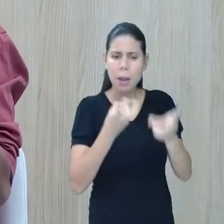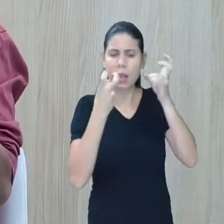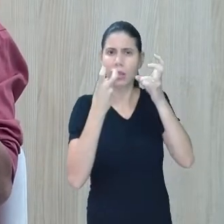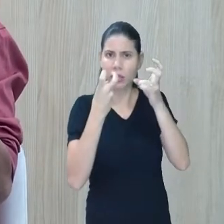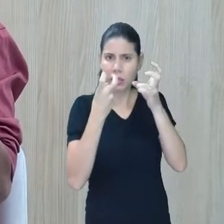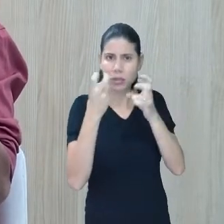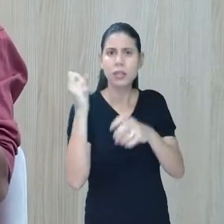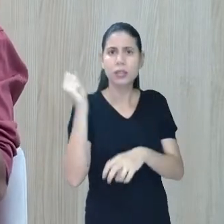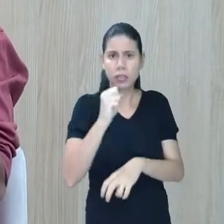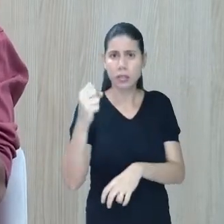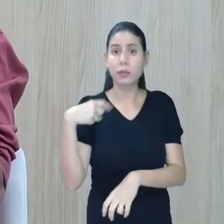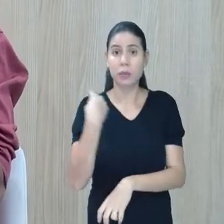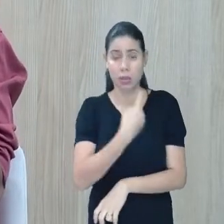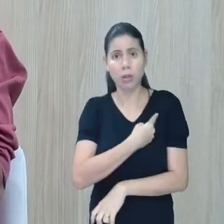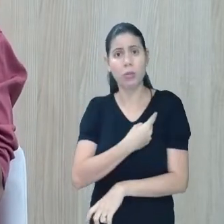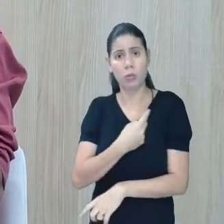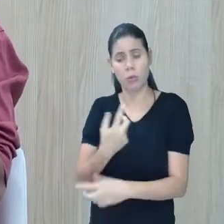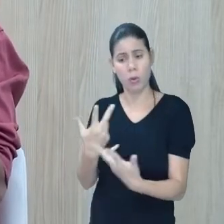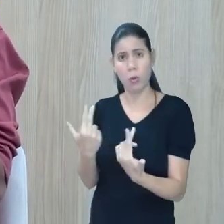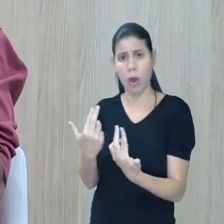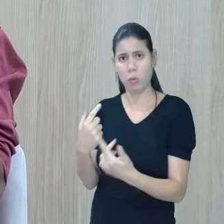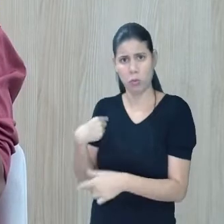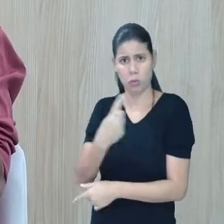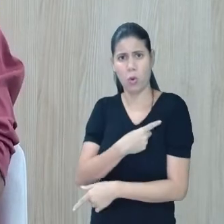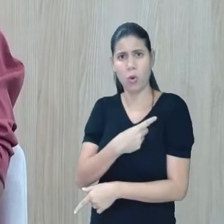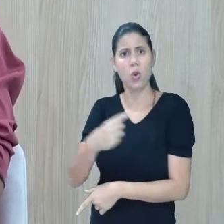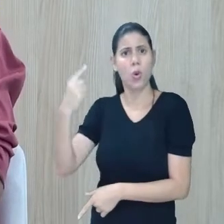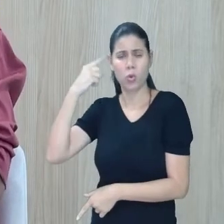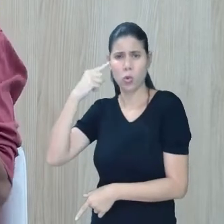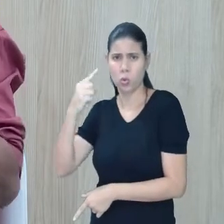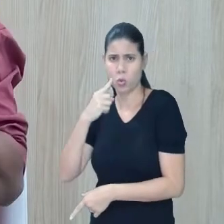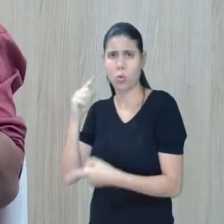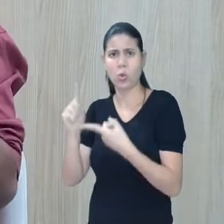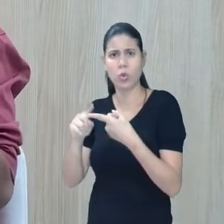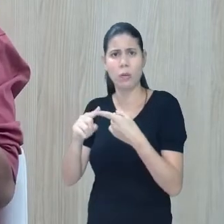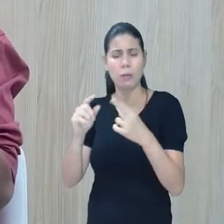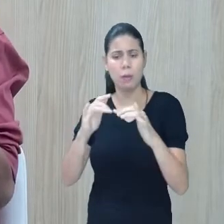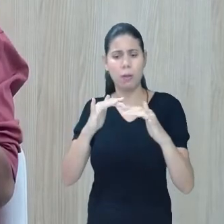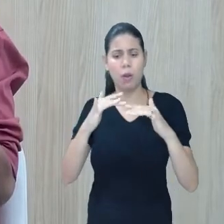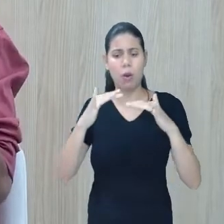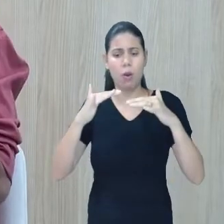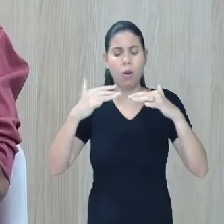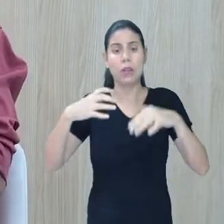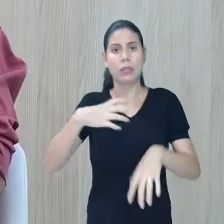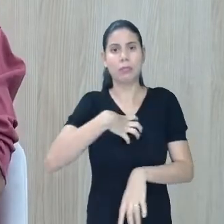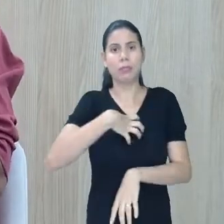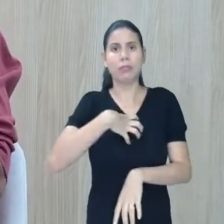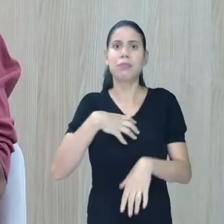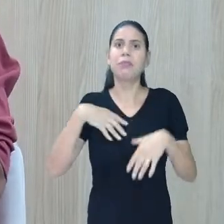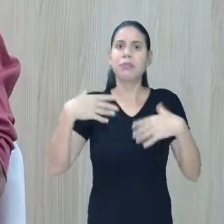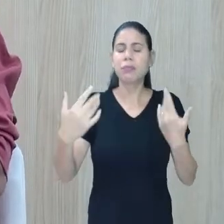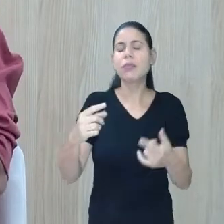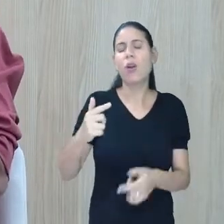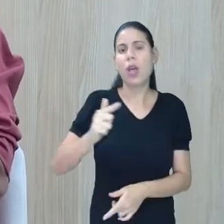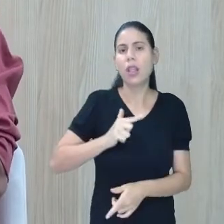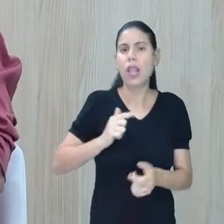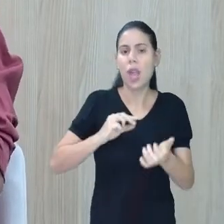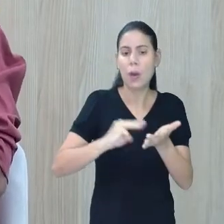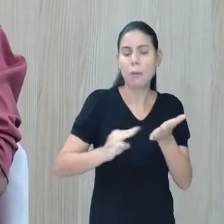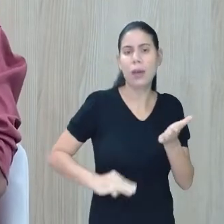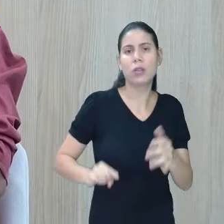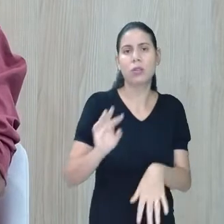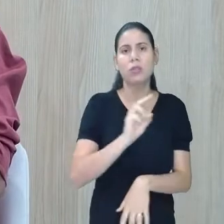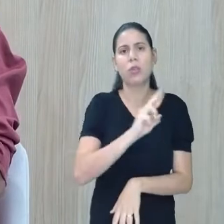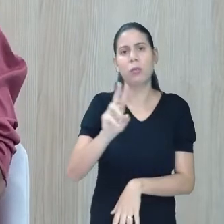percebemos a audição, o som, o surdo percebe a frequência sonora. Sim. Depois tem um método chamado